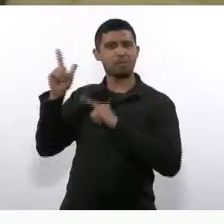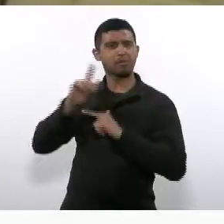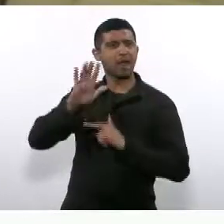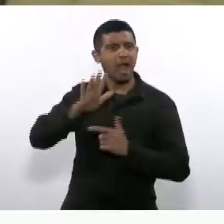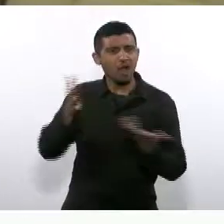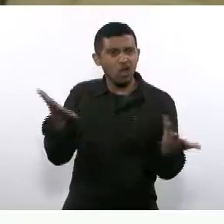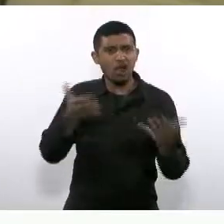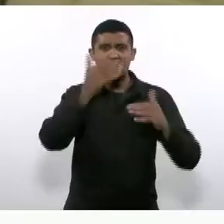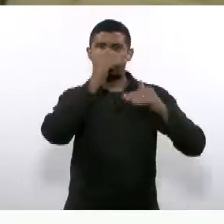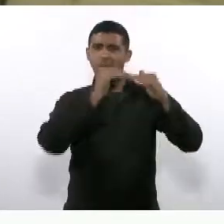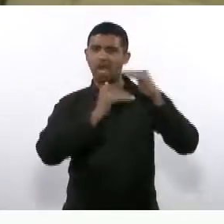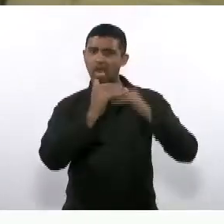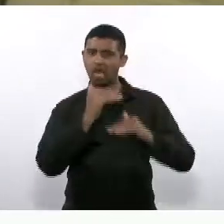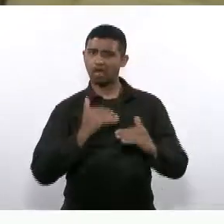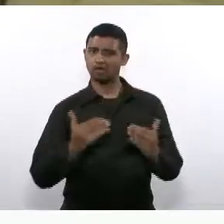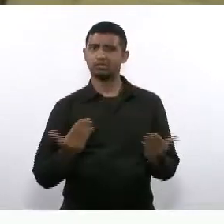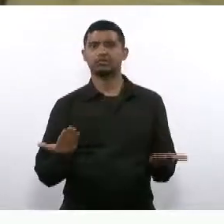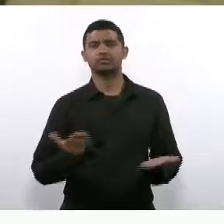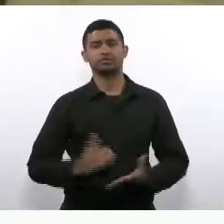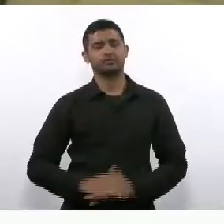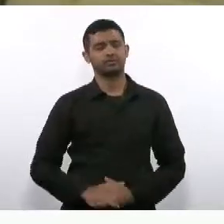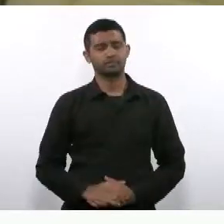processo de redemocratização do país,